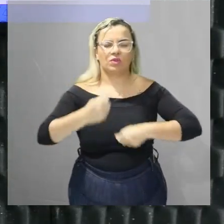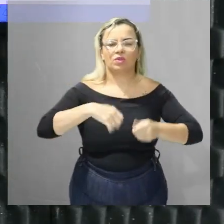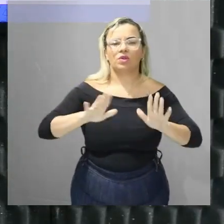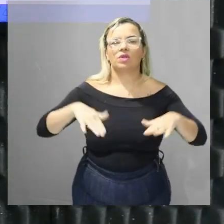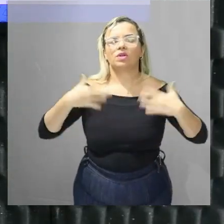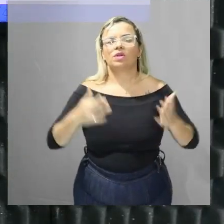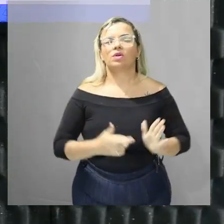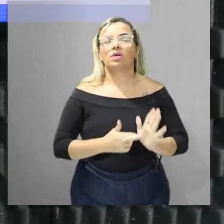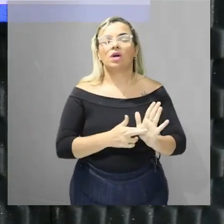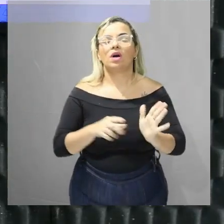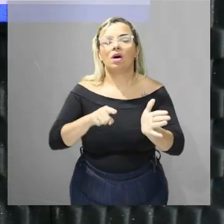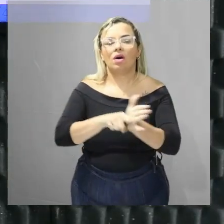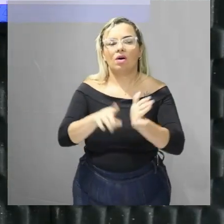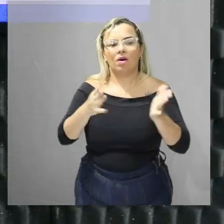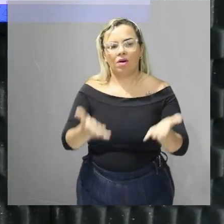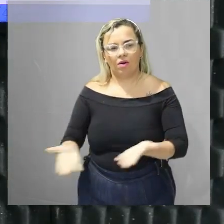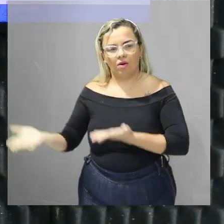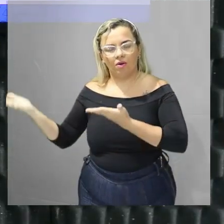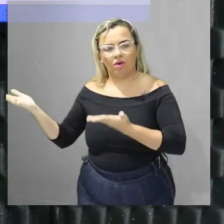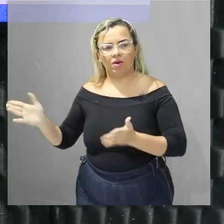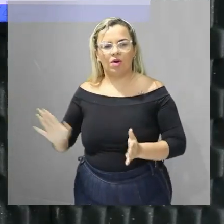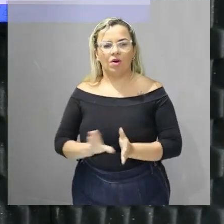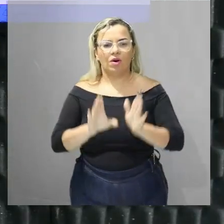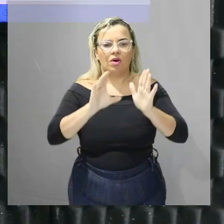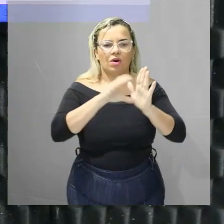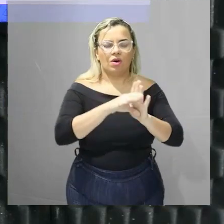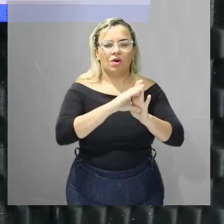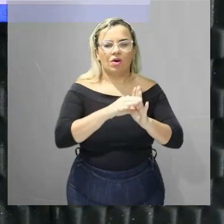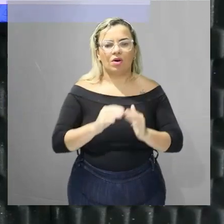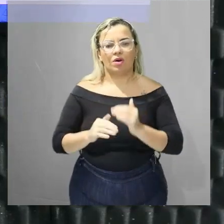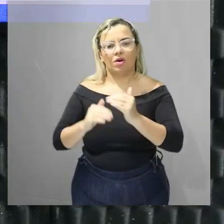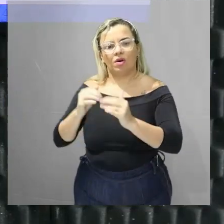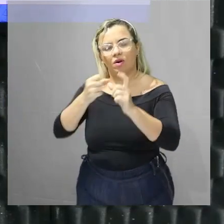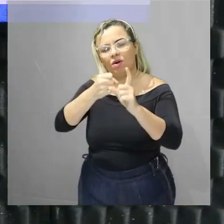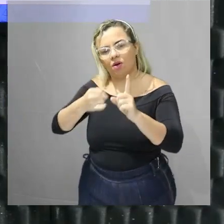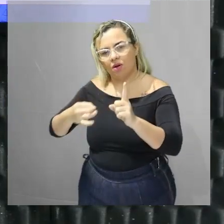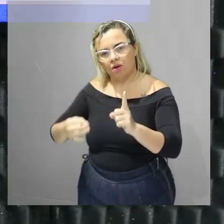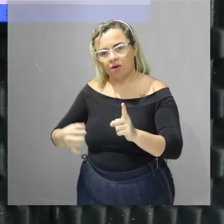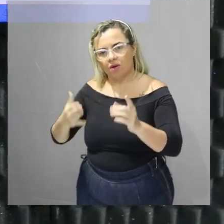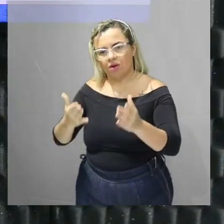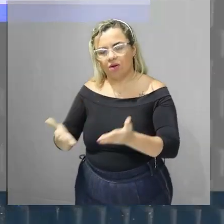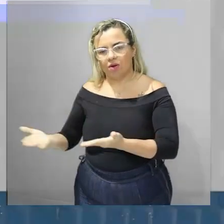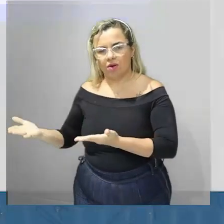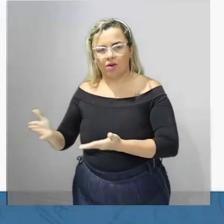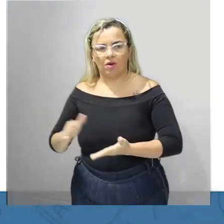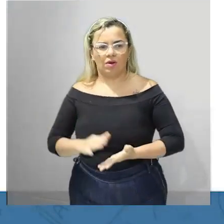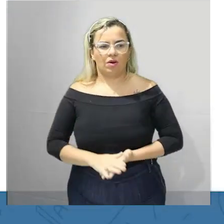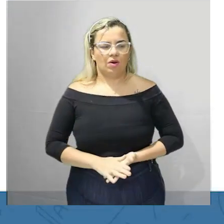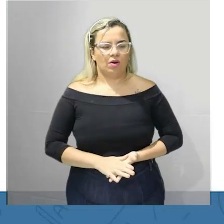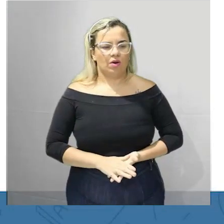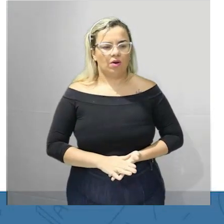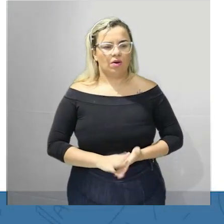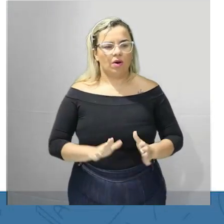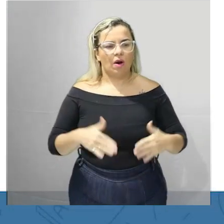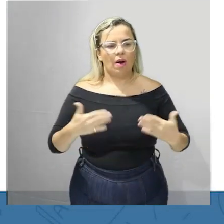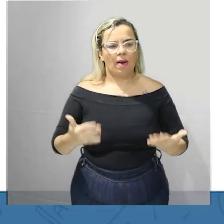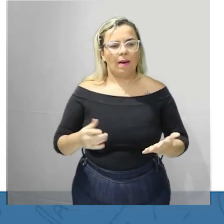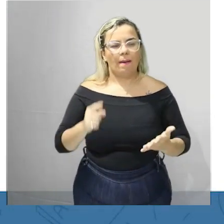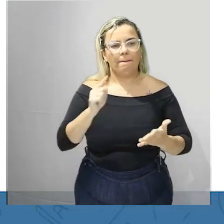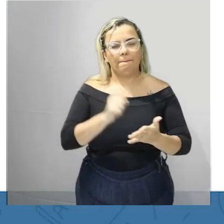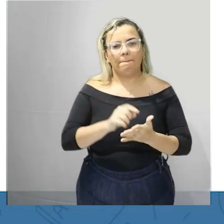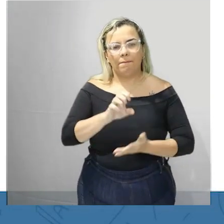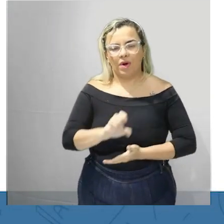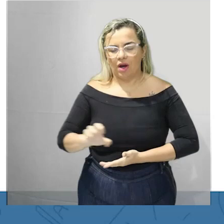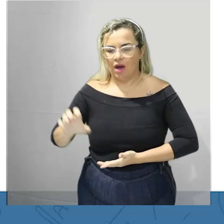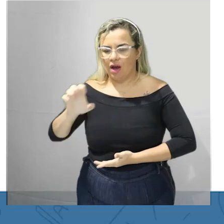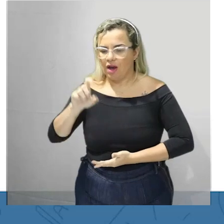representar? Então ele te pergunta, né, bora agora. Conceito que define esse processo descrito. Ele está falando de consumo, ele está falando de áreas que vão ser